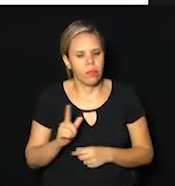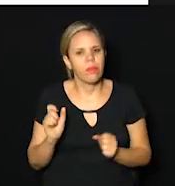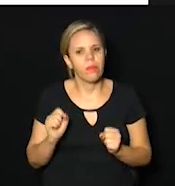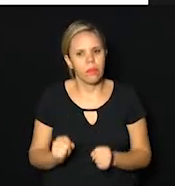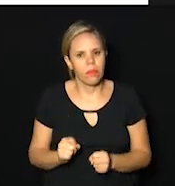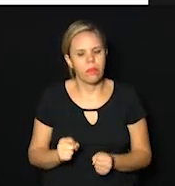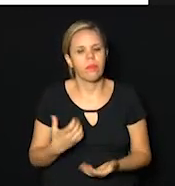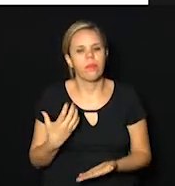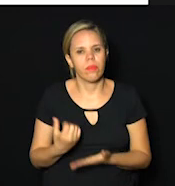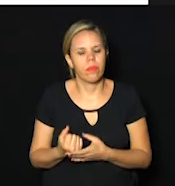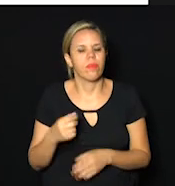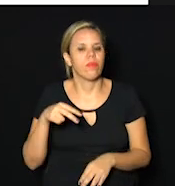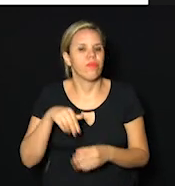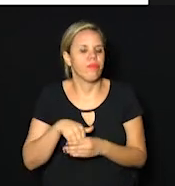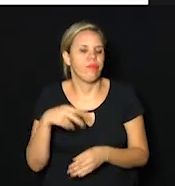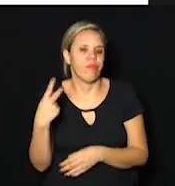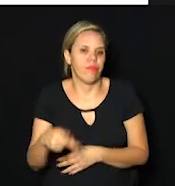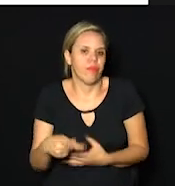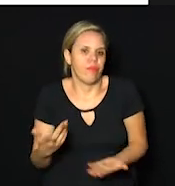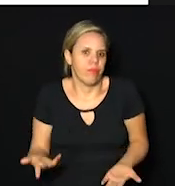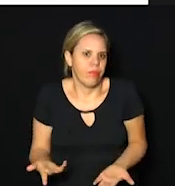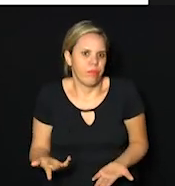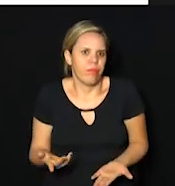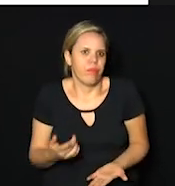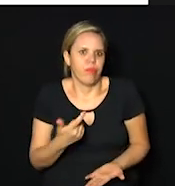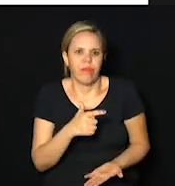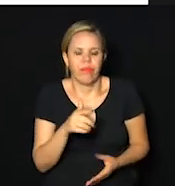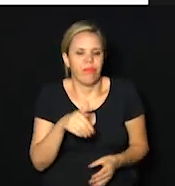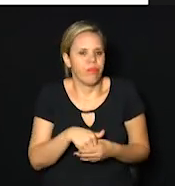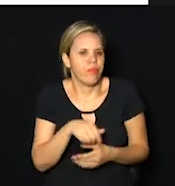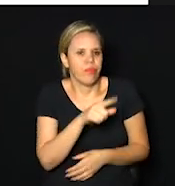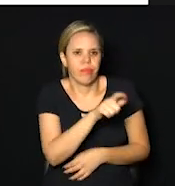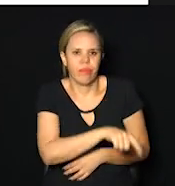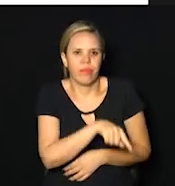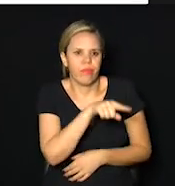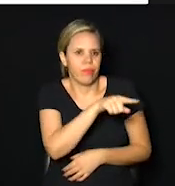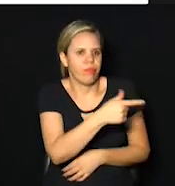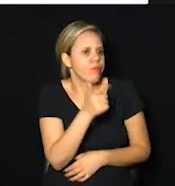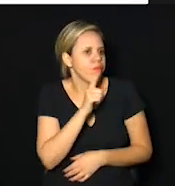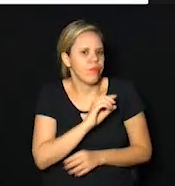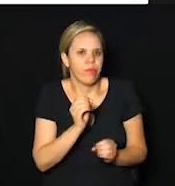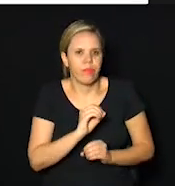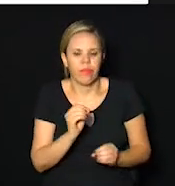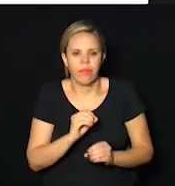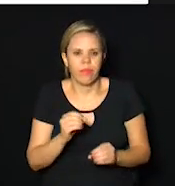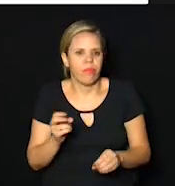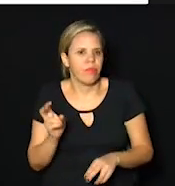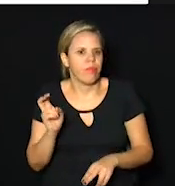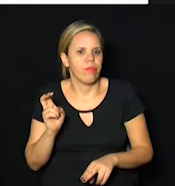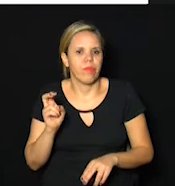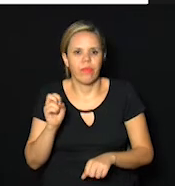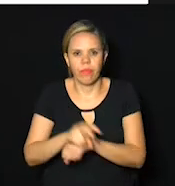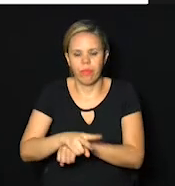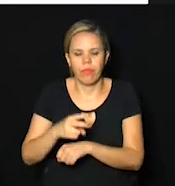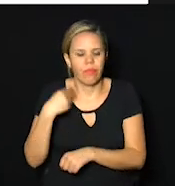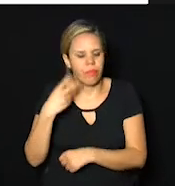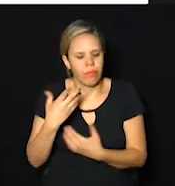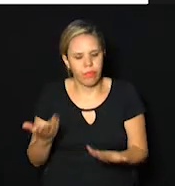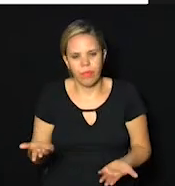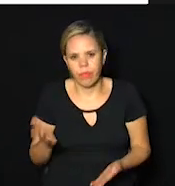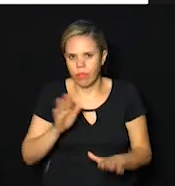seu voto, mas se ele também não tiver voto, provavelmente você não vai conseguir a cadeira. Então, tomem